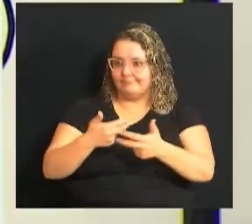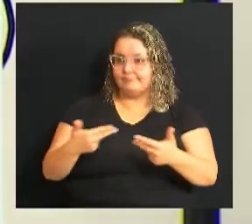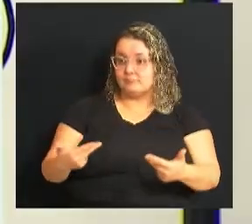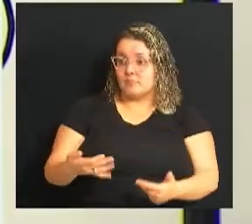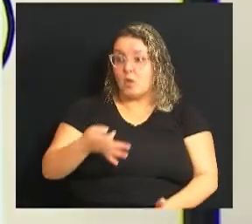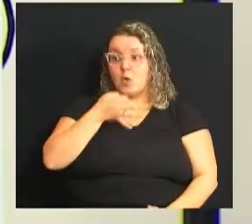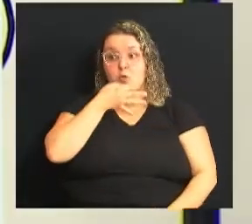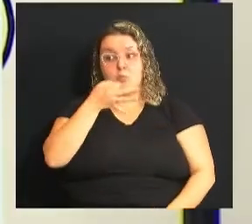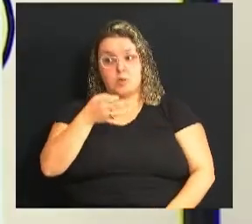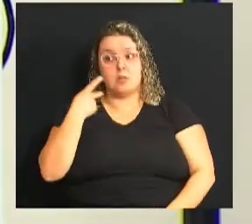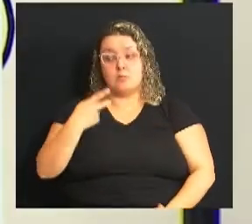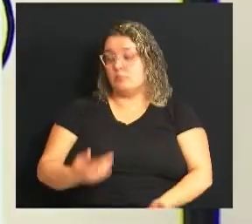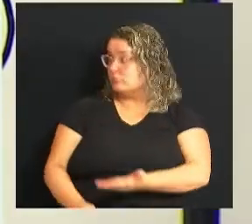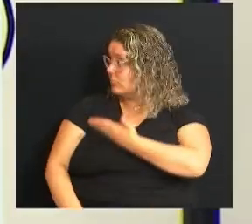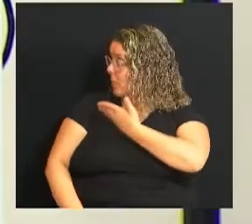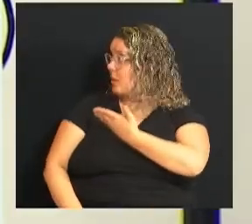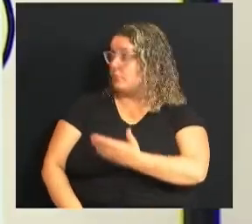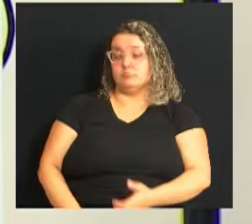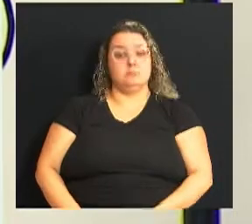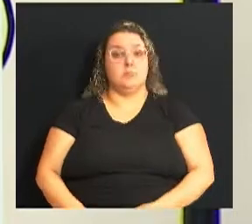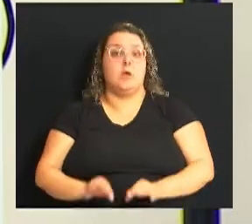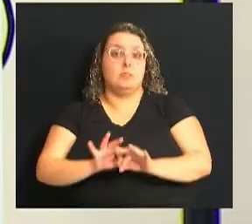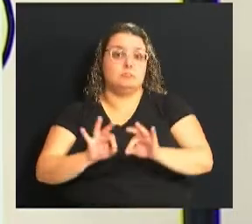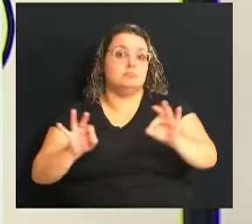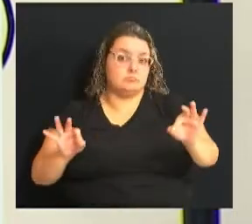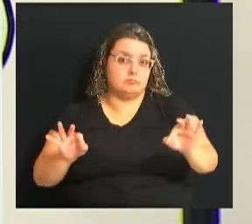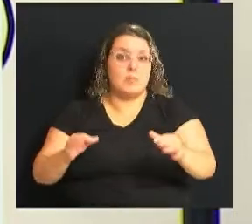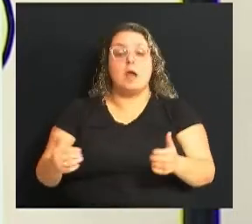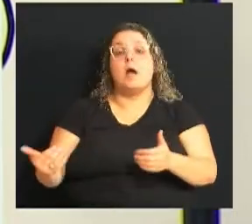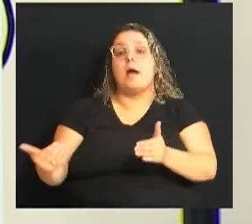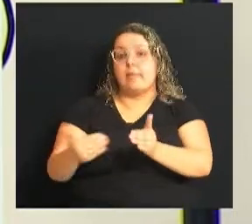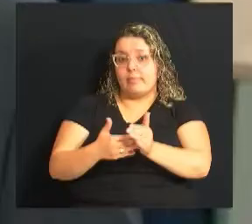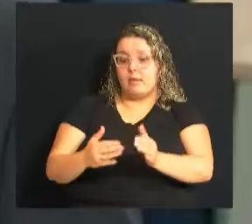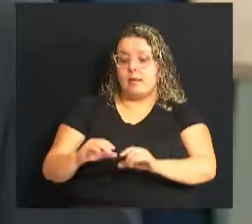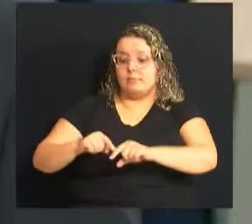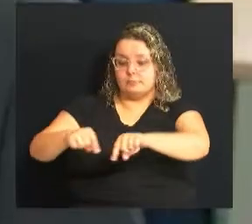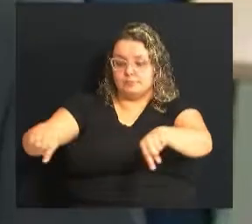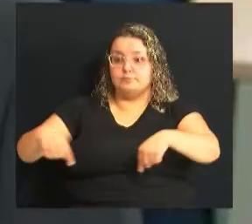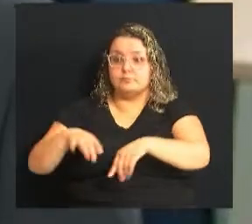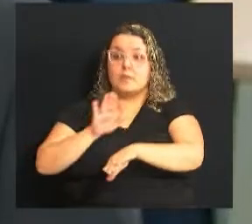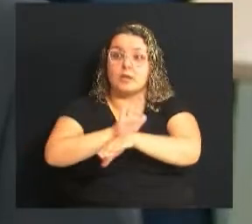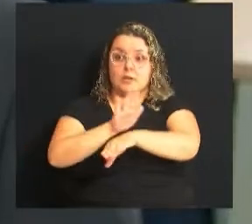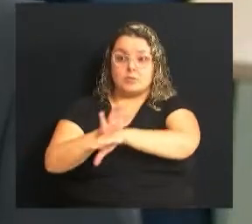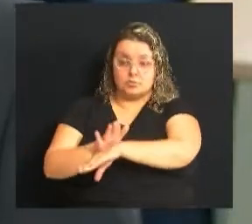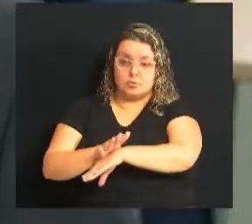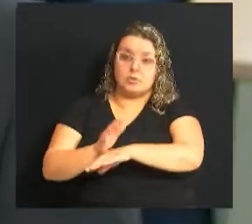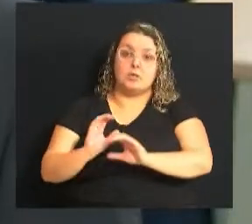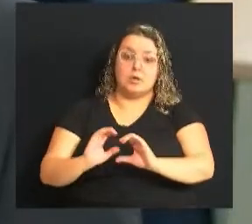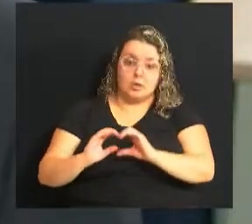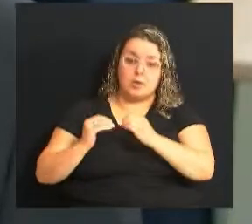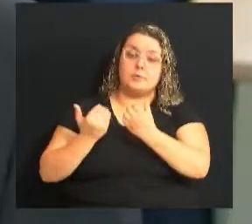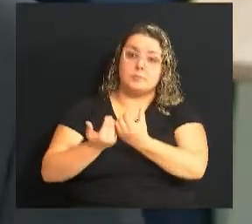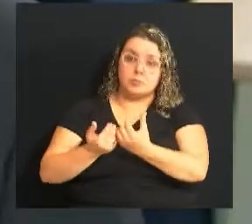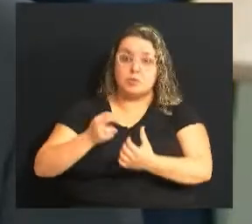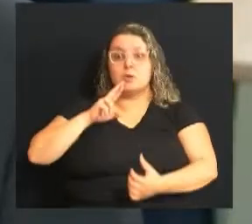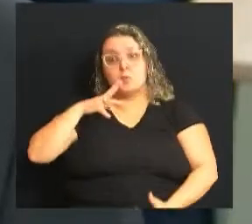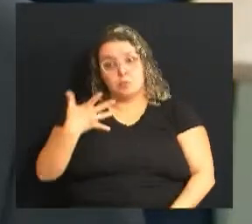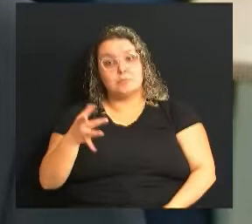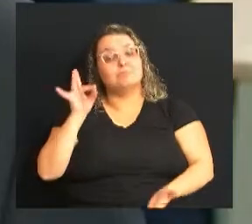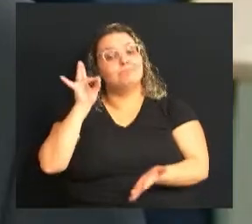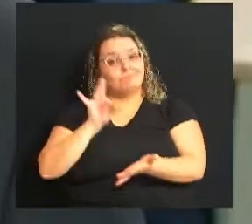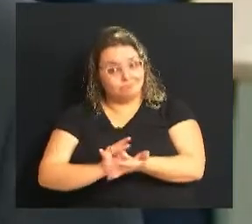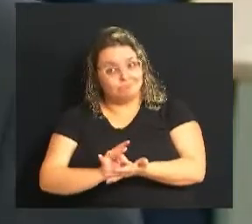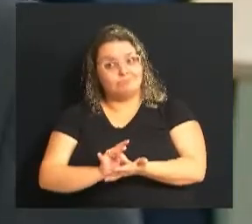vereador, apesar de a extensão das linhas até o campus auxiliar a comunidade, o que resolveria mesmo ali seria